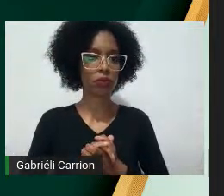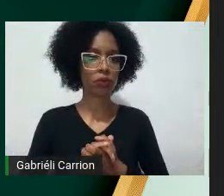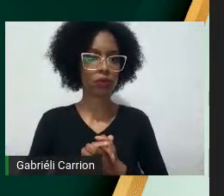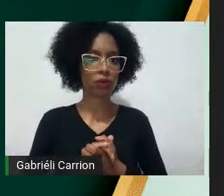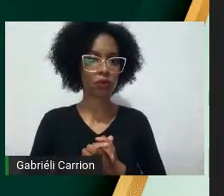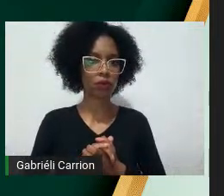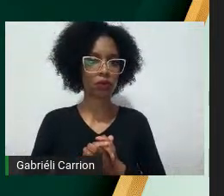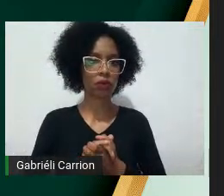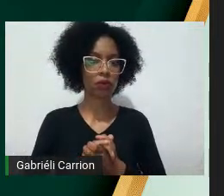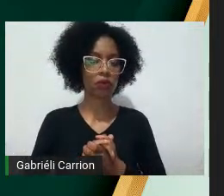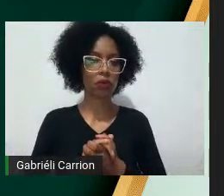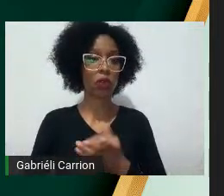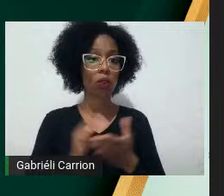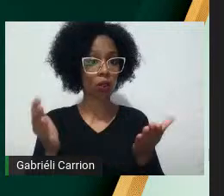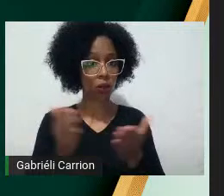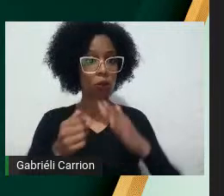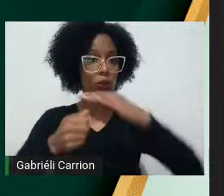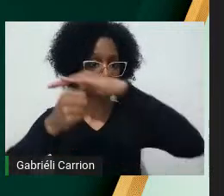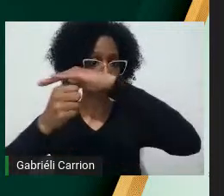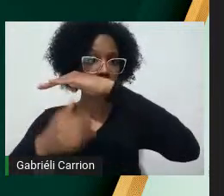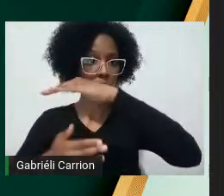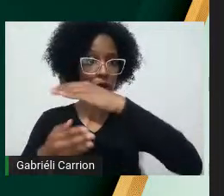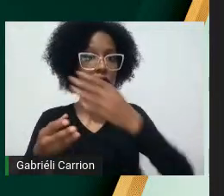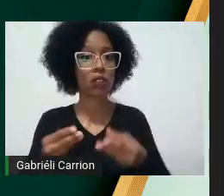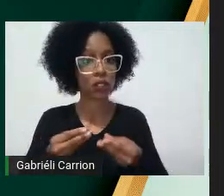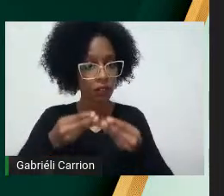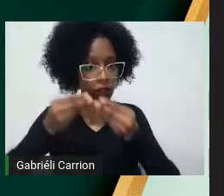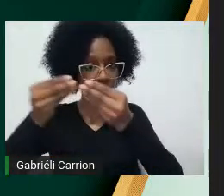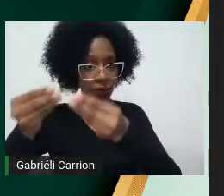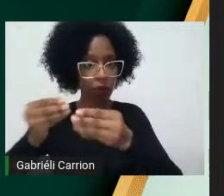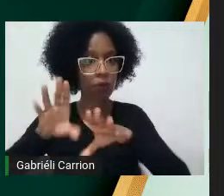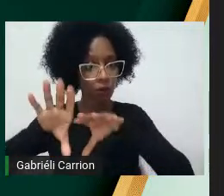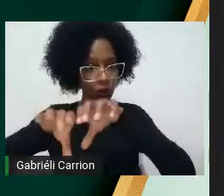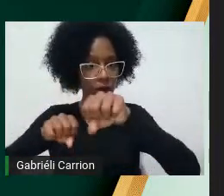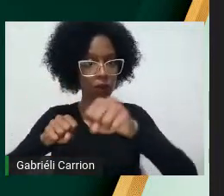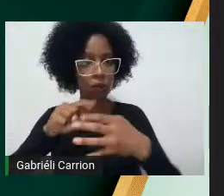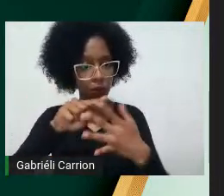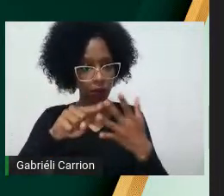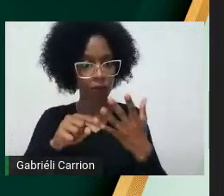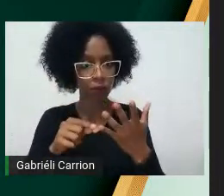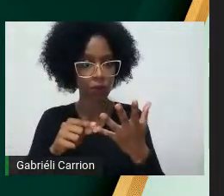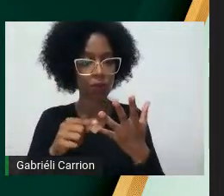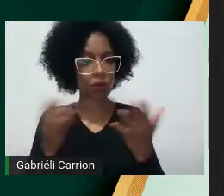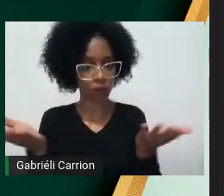A pró-reitora confere o grau às graduandas a seguir nominadas.